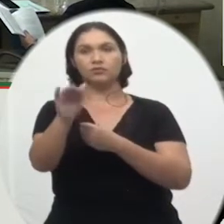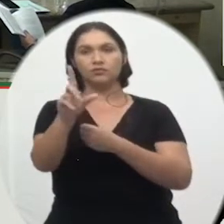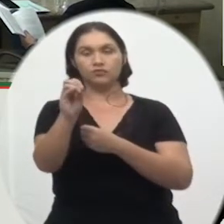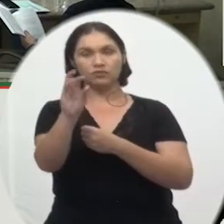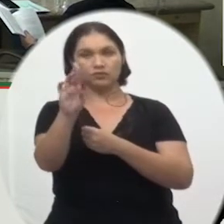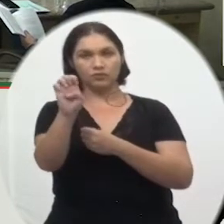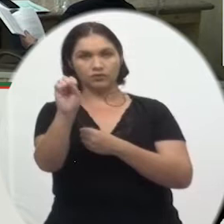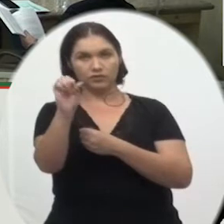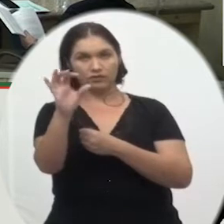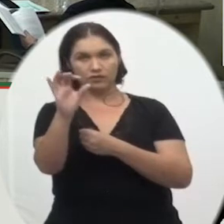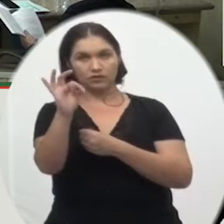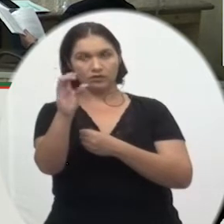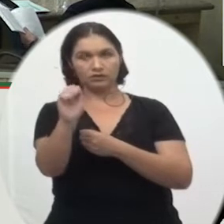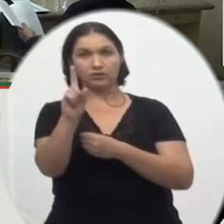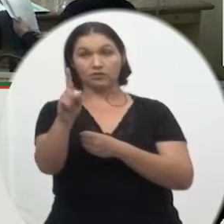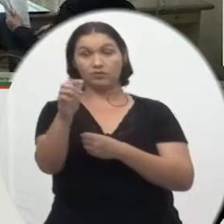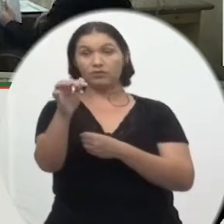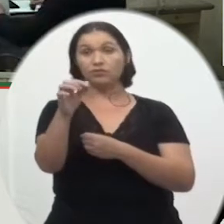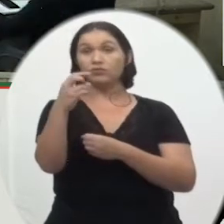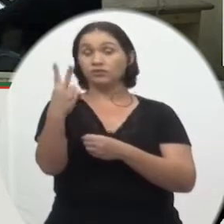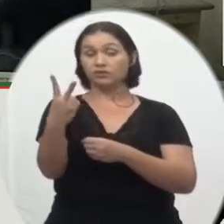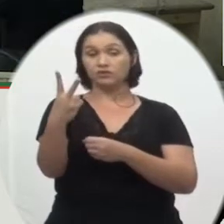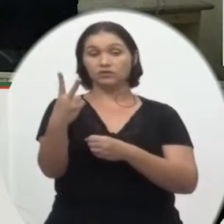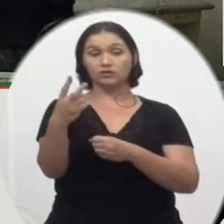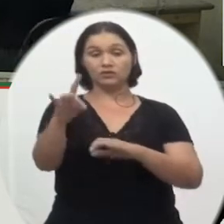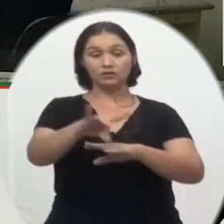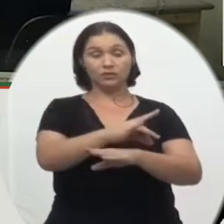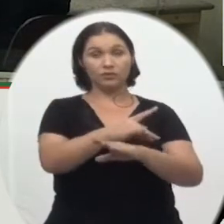1 e Floresta 2. Requerimento número